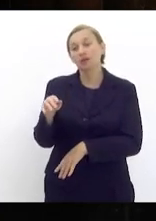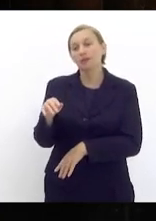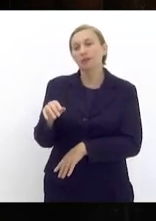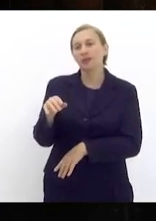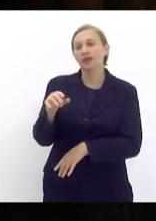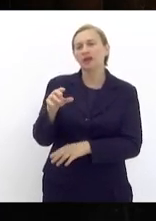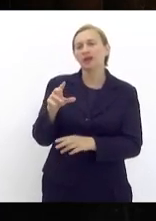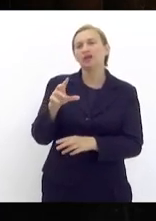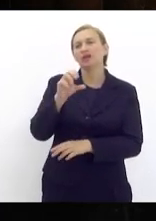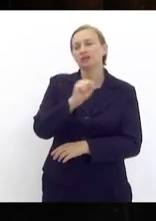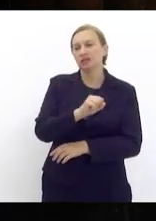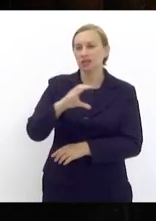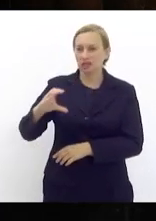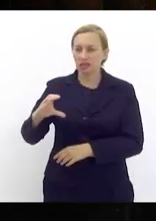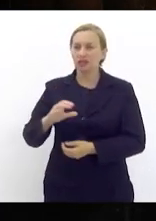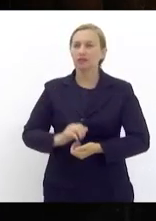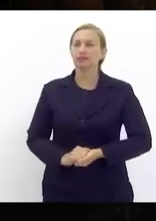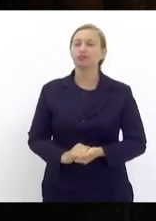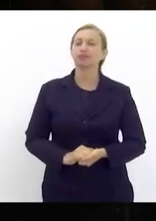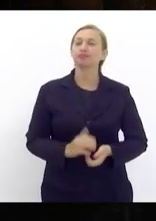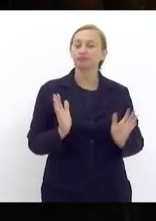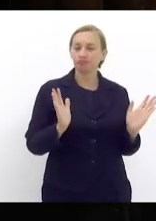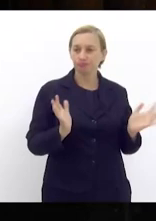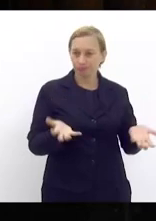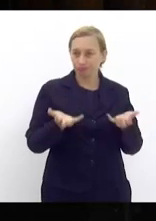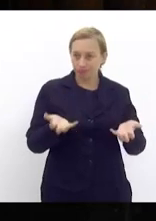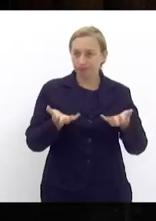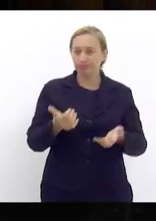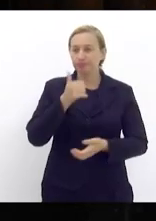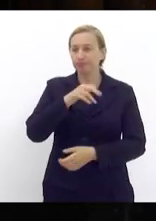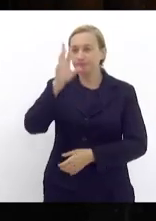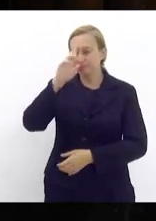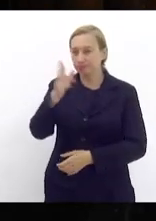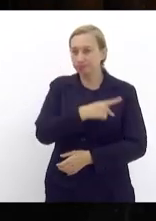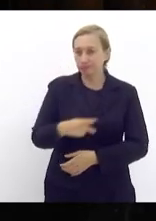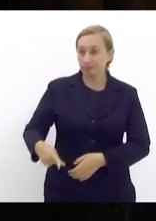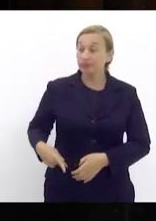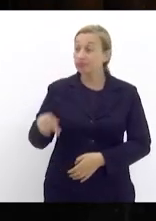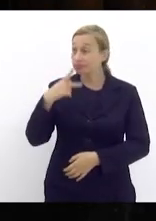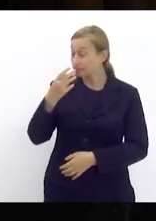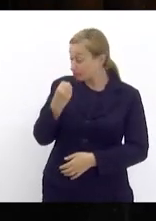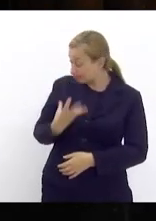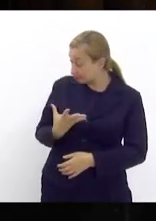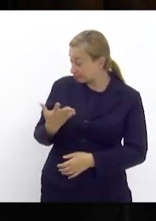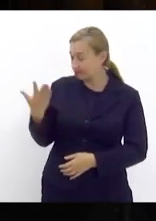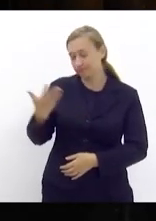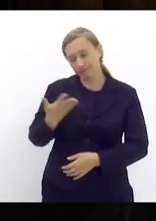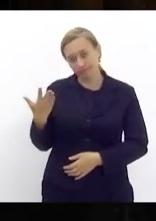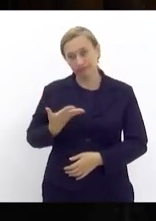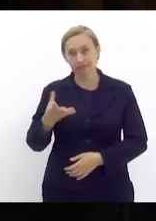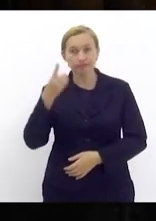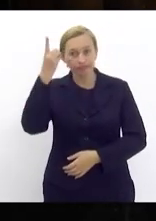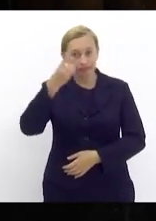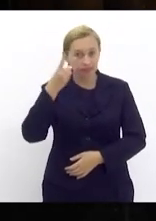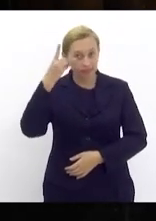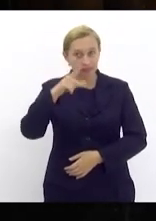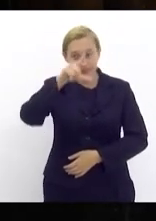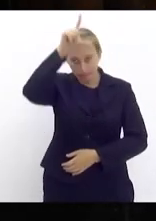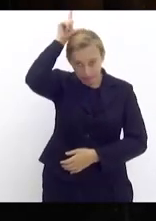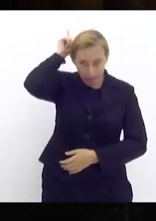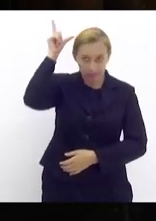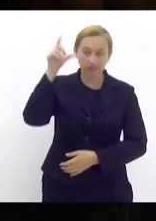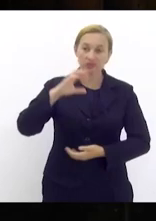Catarina. Eu queria, senhora presidenta, como disse muito bem o nosso grande colega, deputado Luiz Paulo,